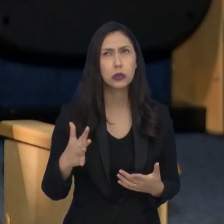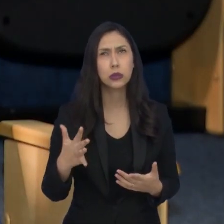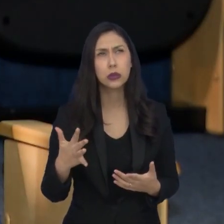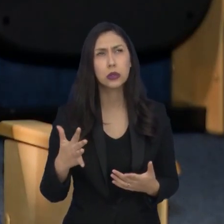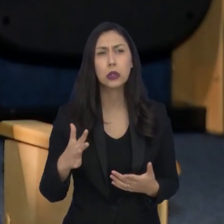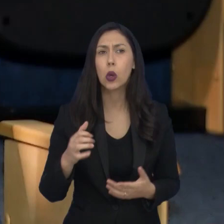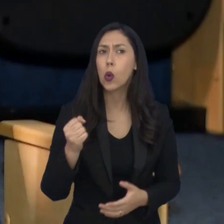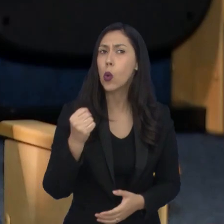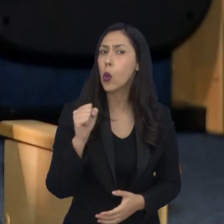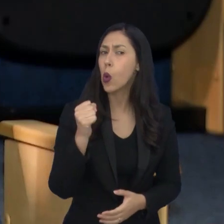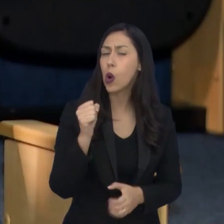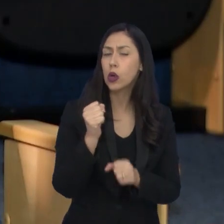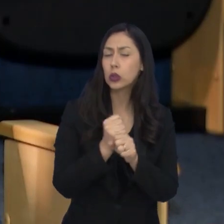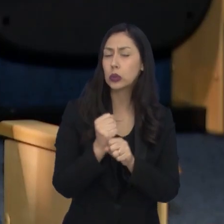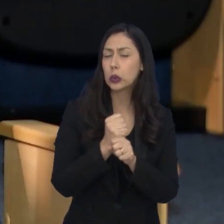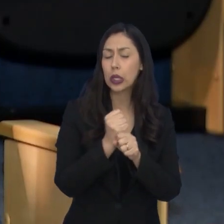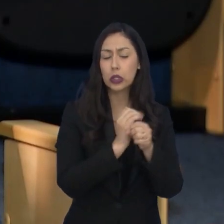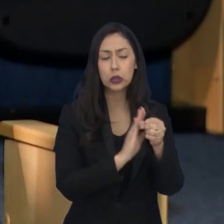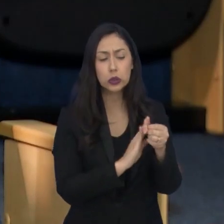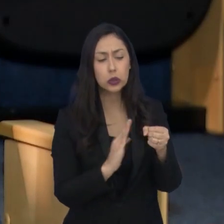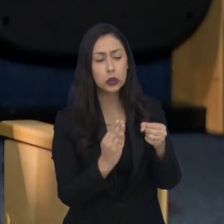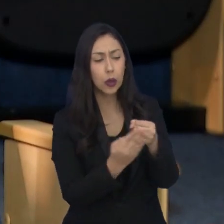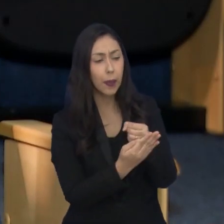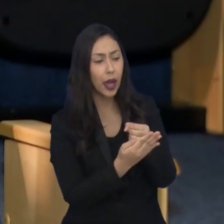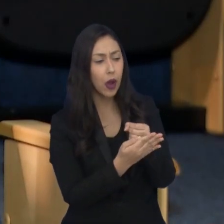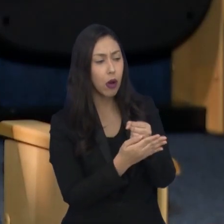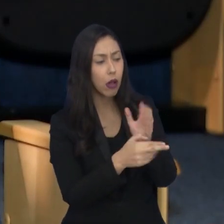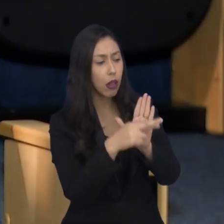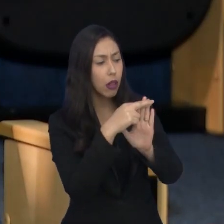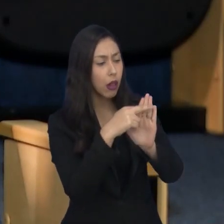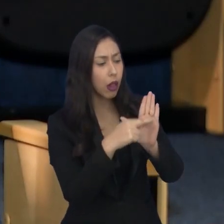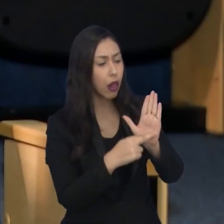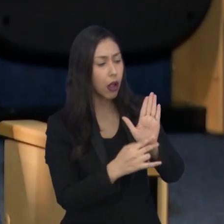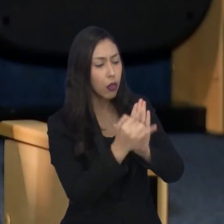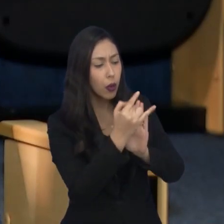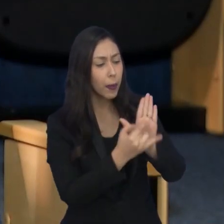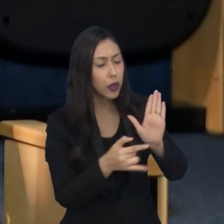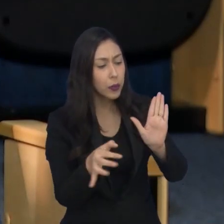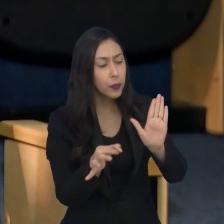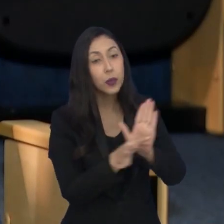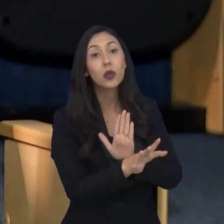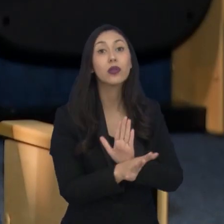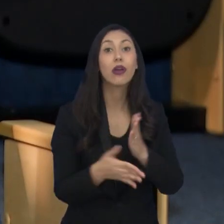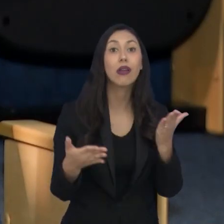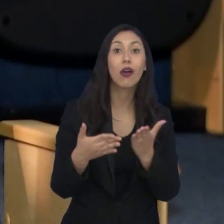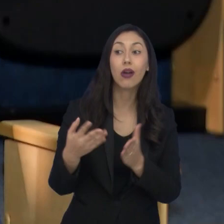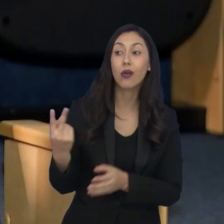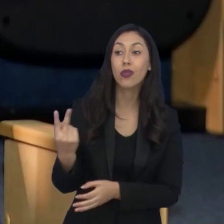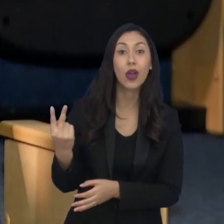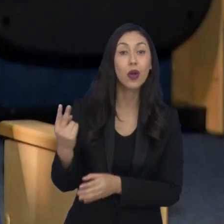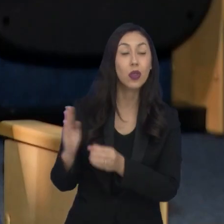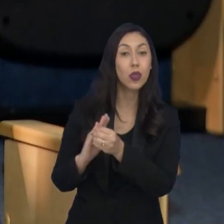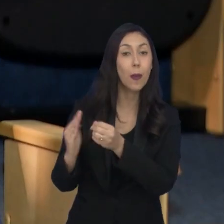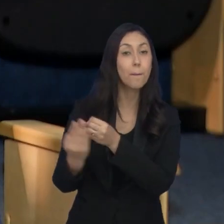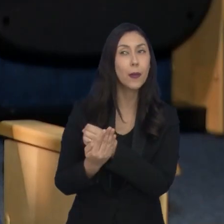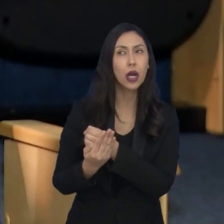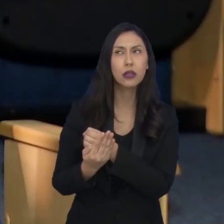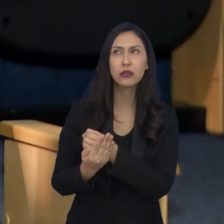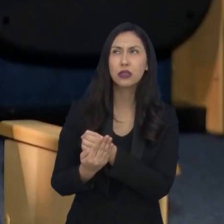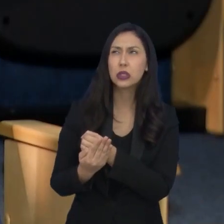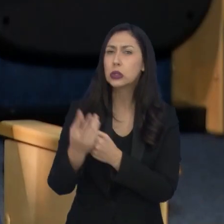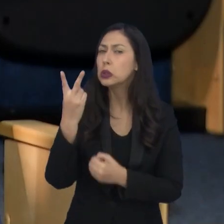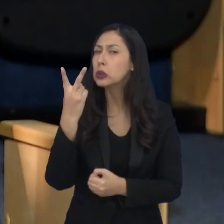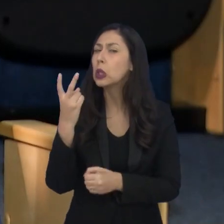uns 8 anos que regularizou o primeiro imóvel e agora regularizou o segundo. O segundo fez 2 anos